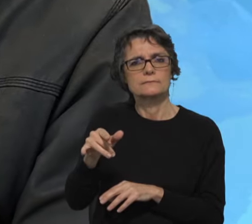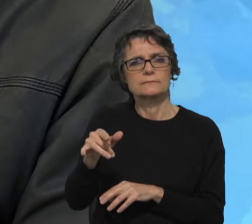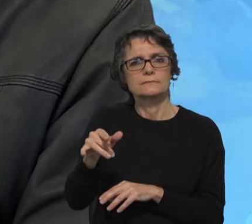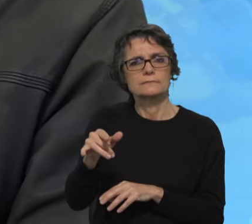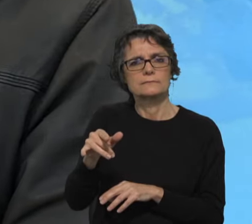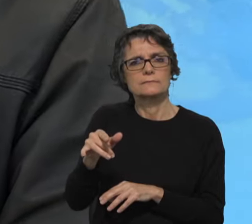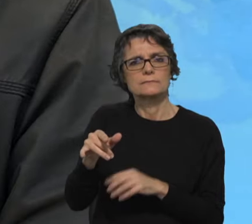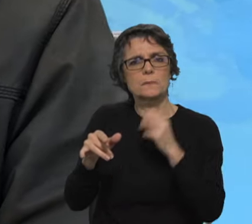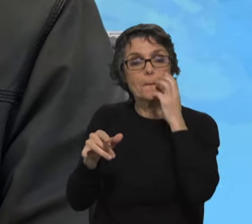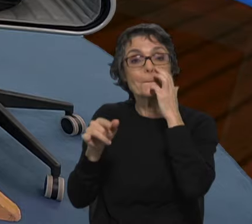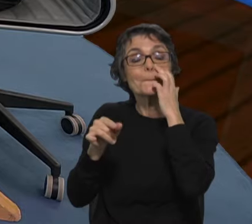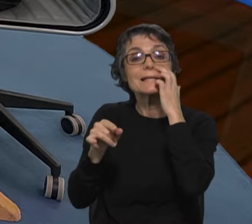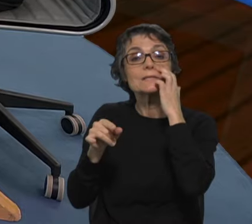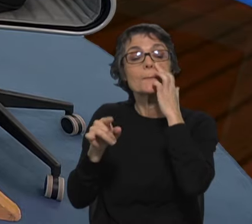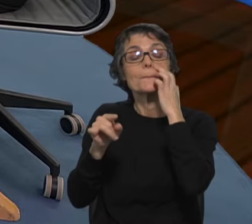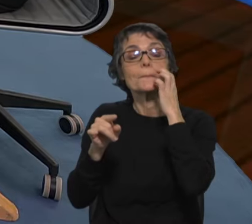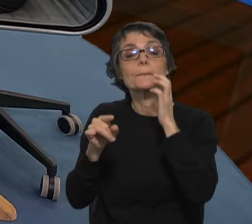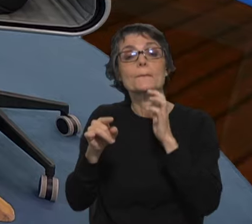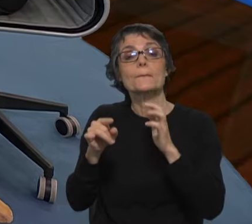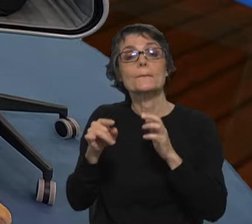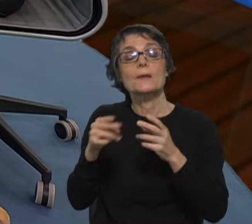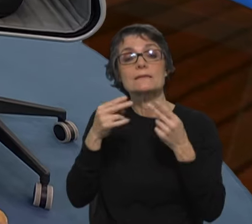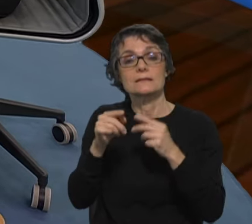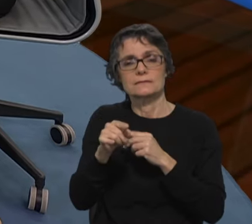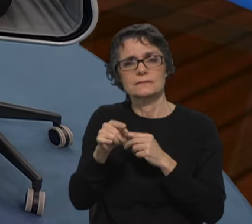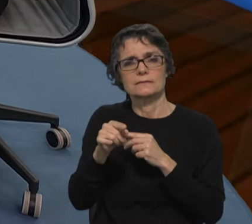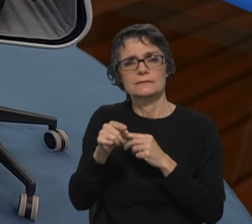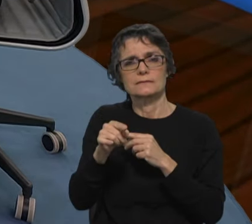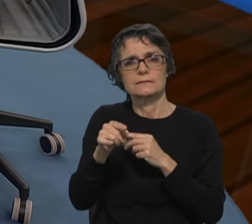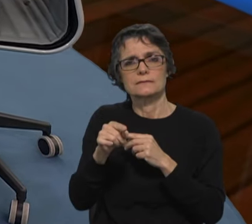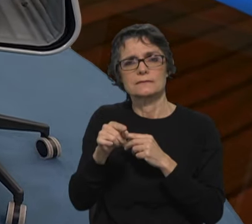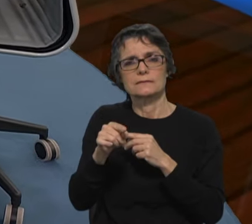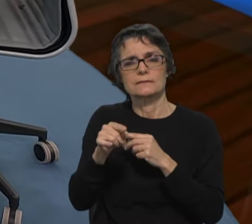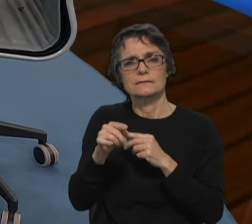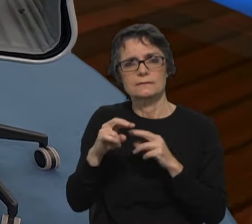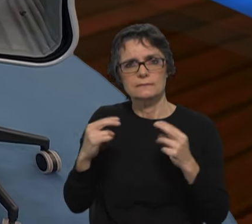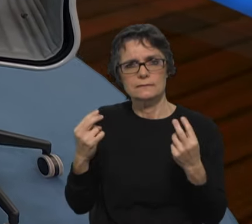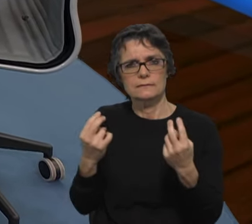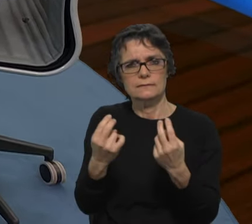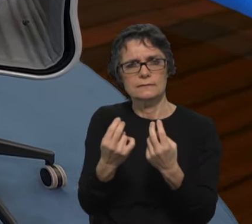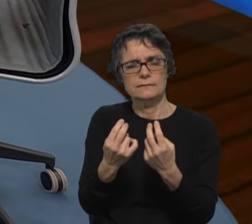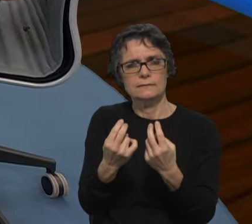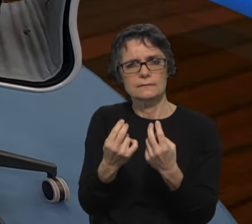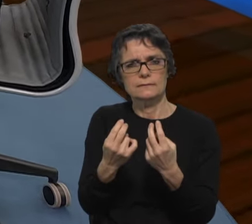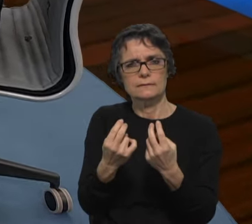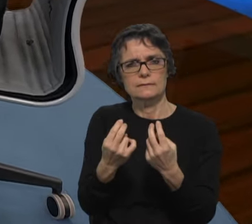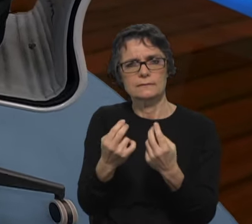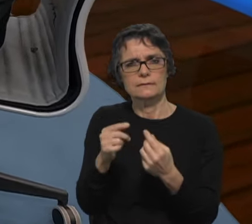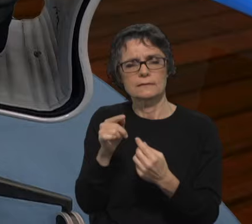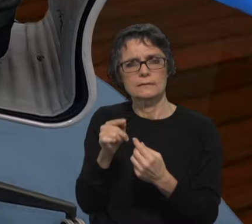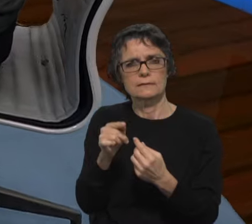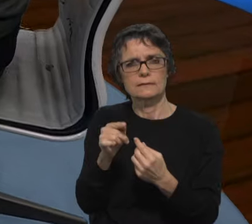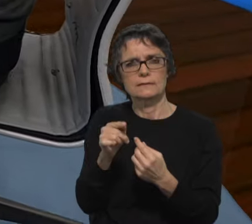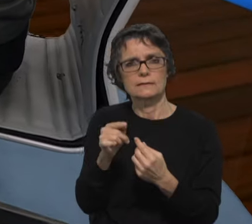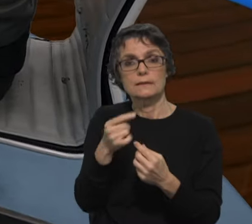dos toes é muito peculiar porque eh eh além do do do do do do como estão próximo